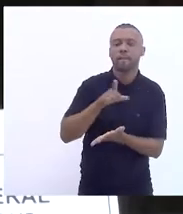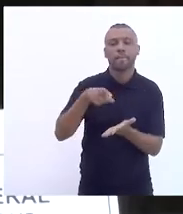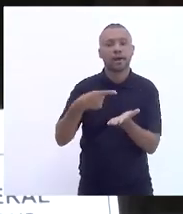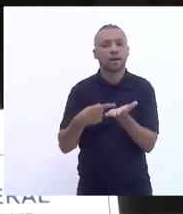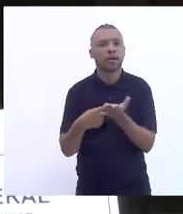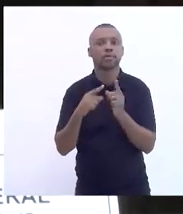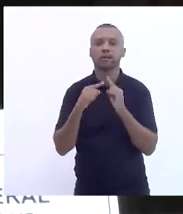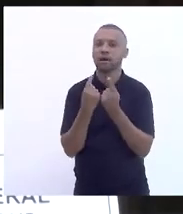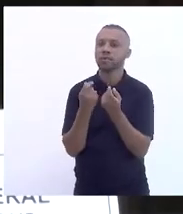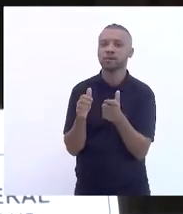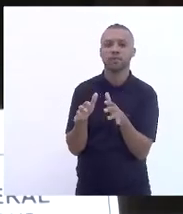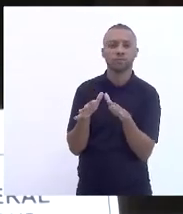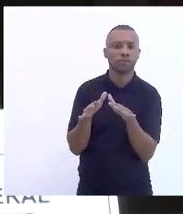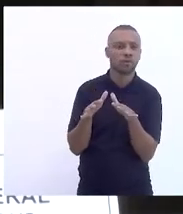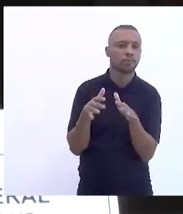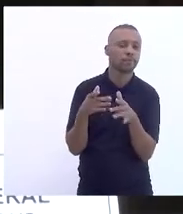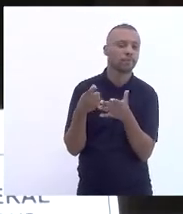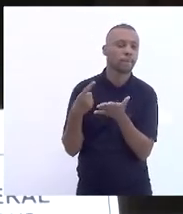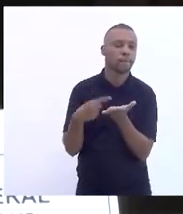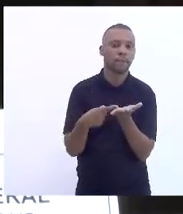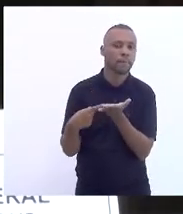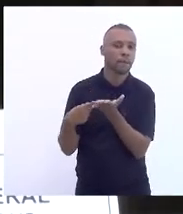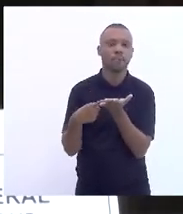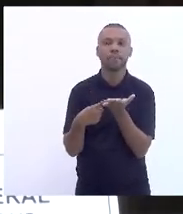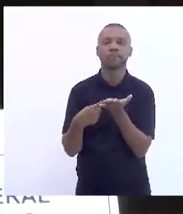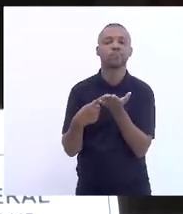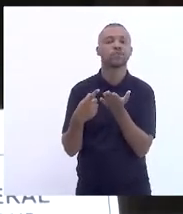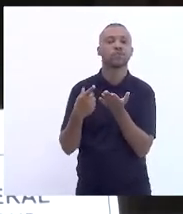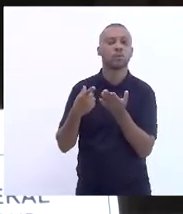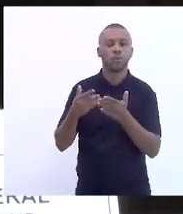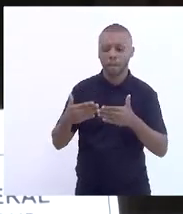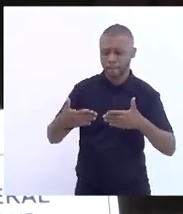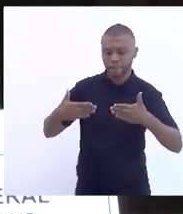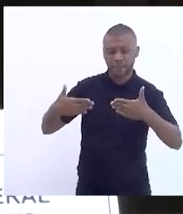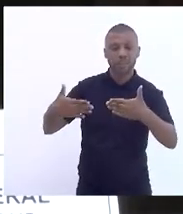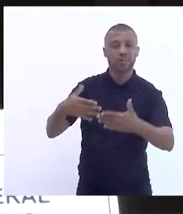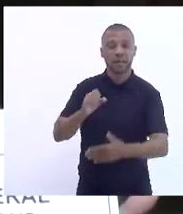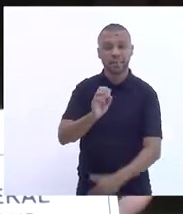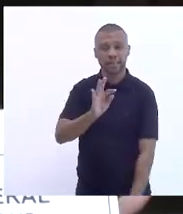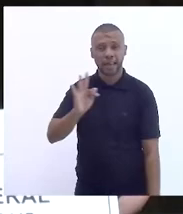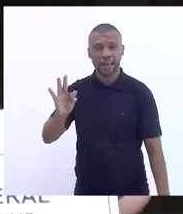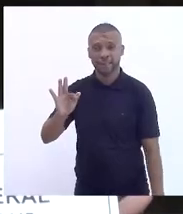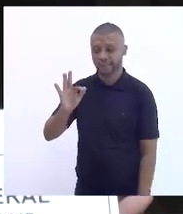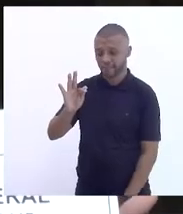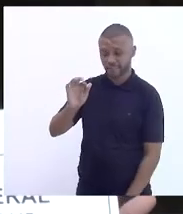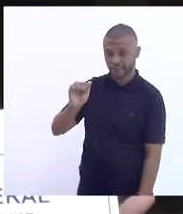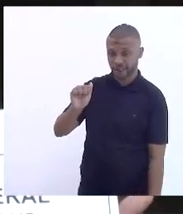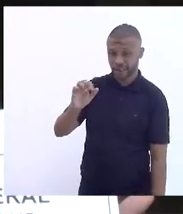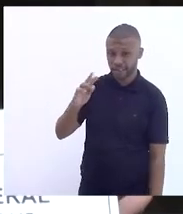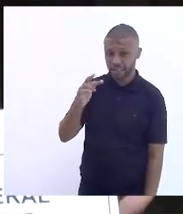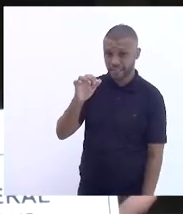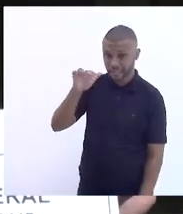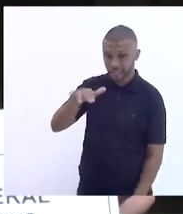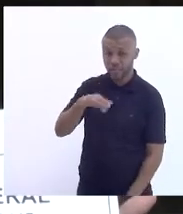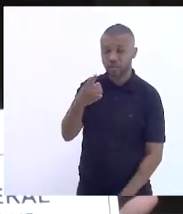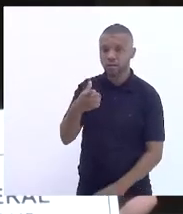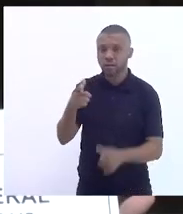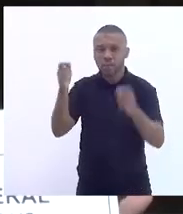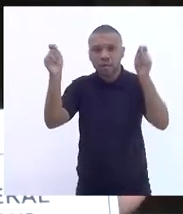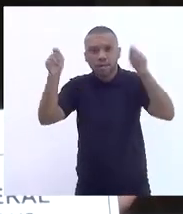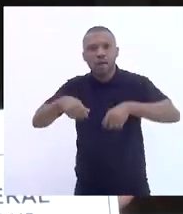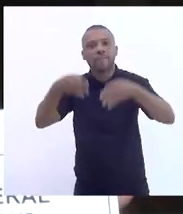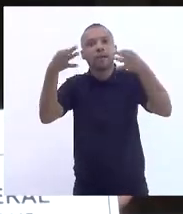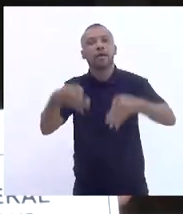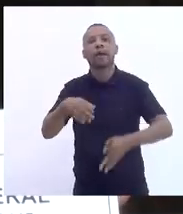públicas fizemos audiências com o ministro fachin para pensar estratégias inclusive da gente fazer valer adpf que